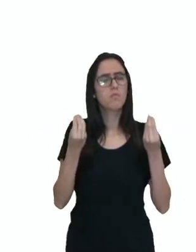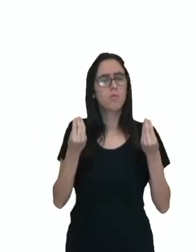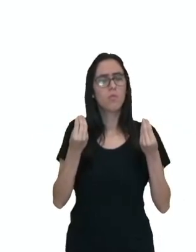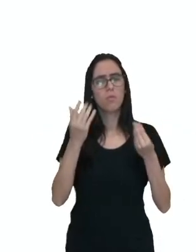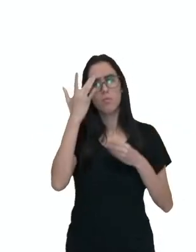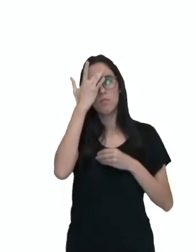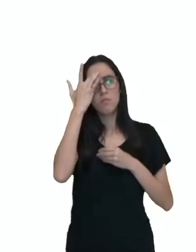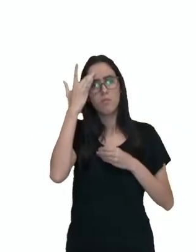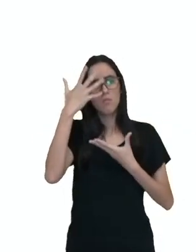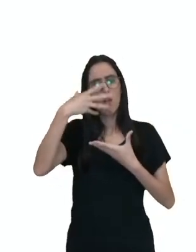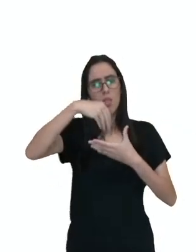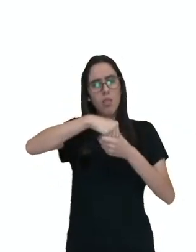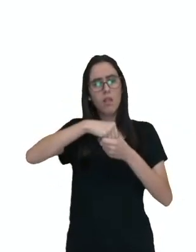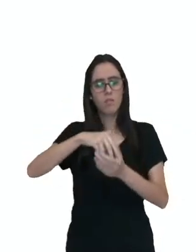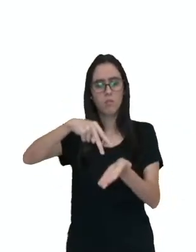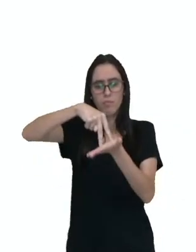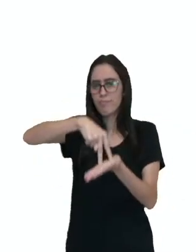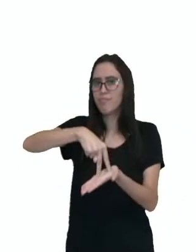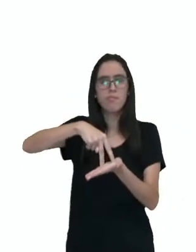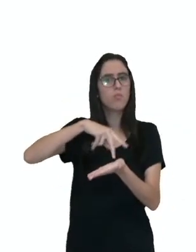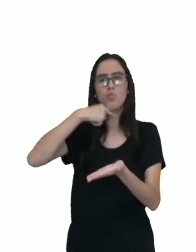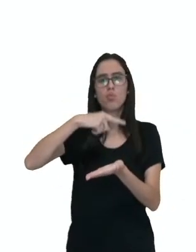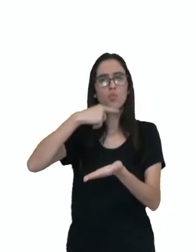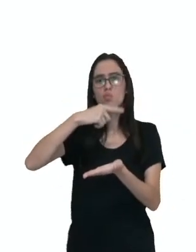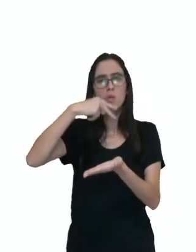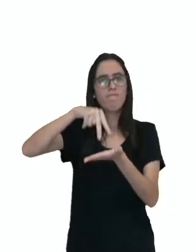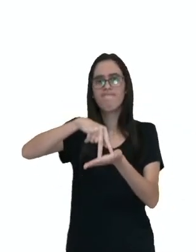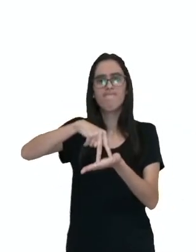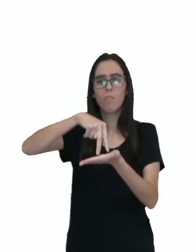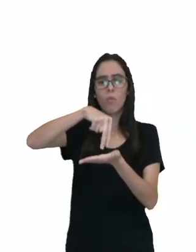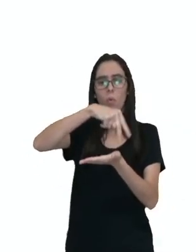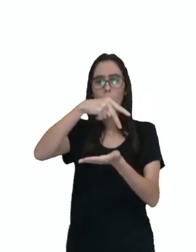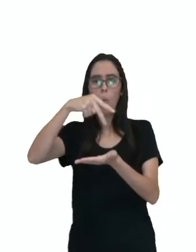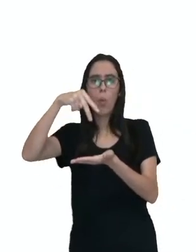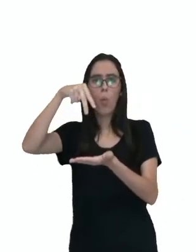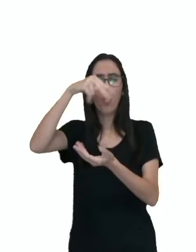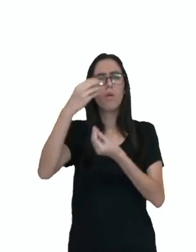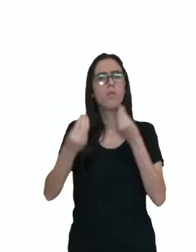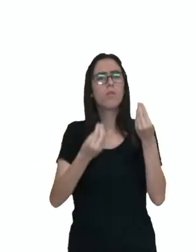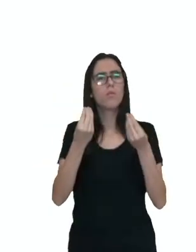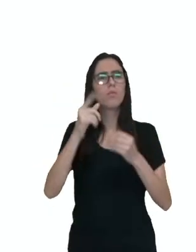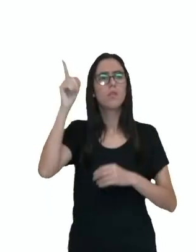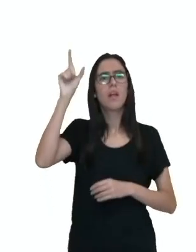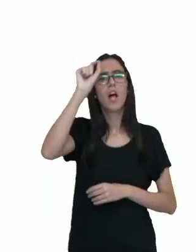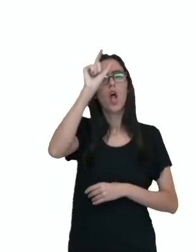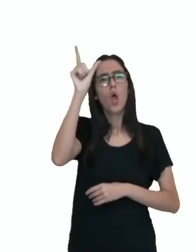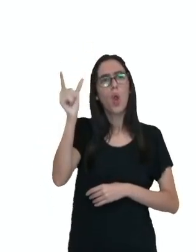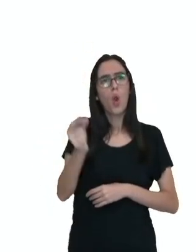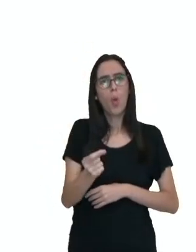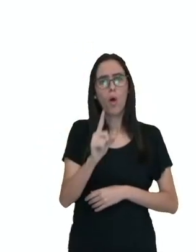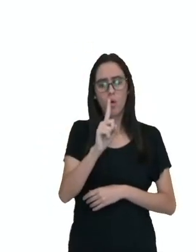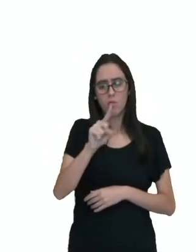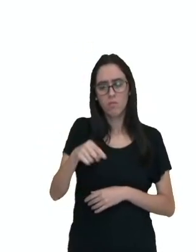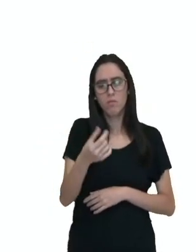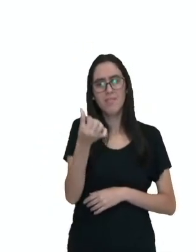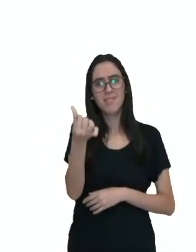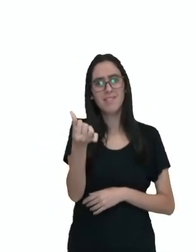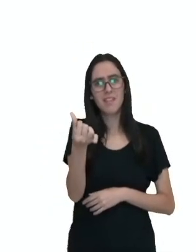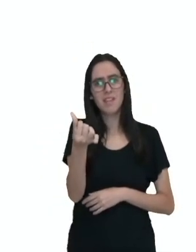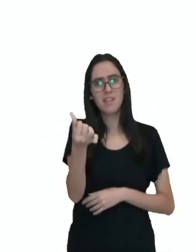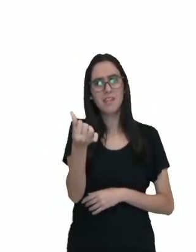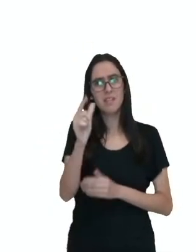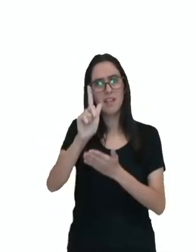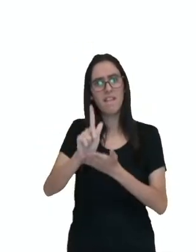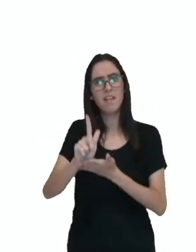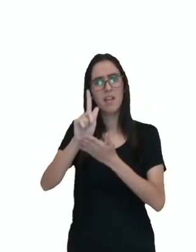cara? Como? Né? Bem, e a Lua, né, que tem a gravidade tipo 1,6? Né?